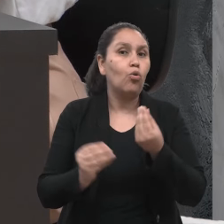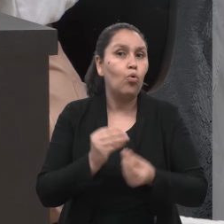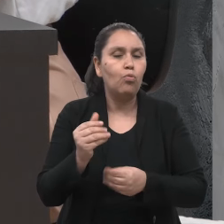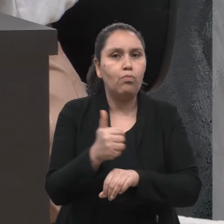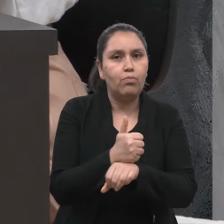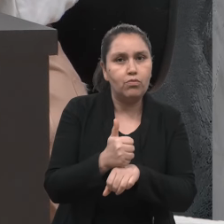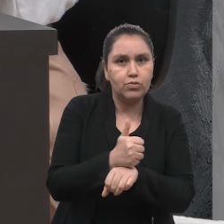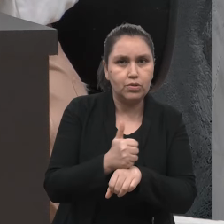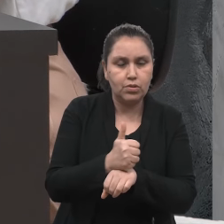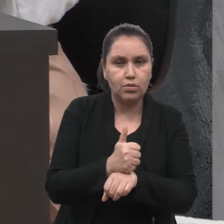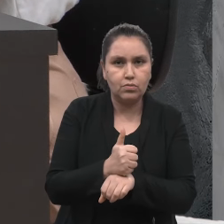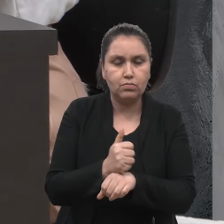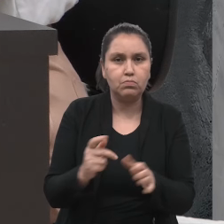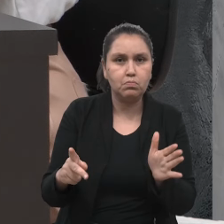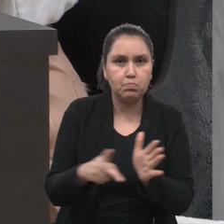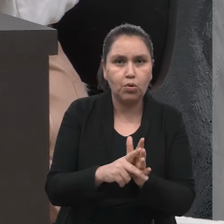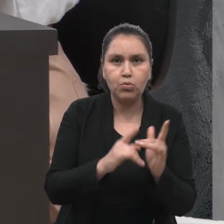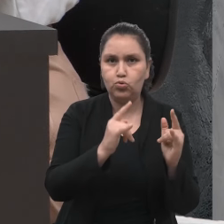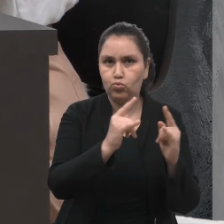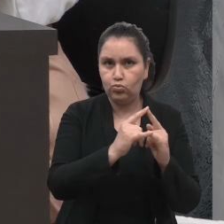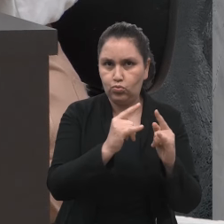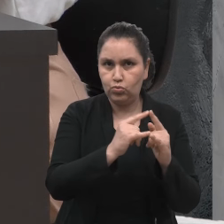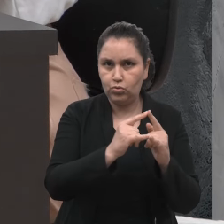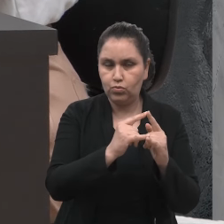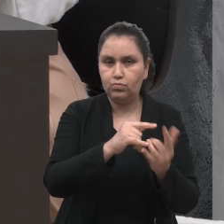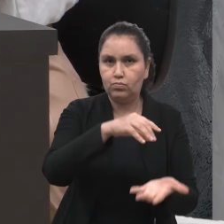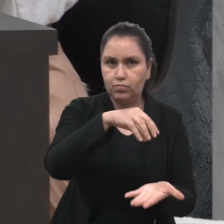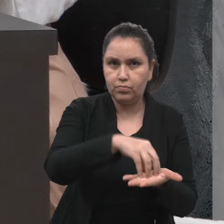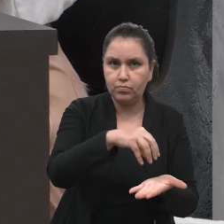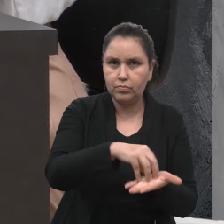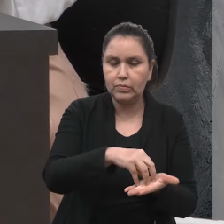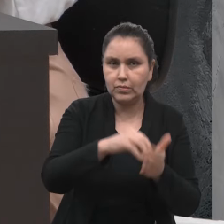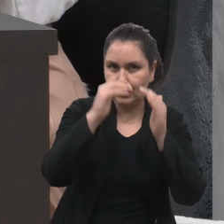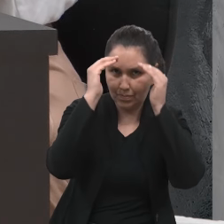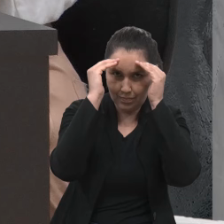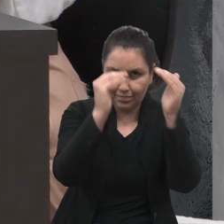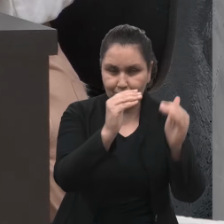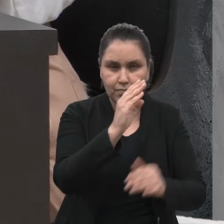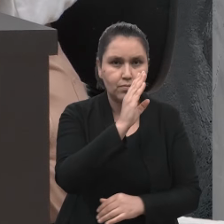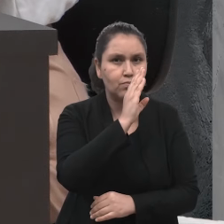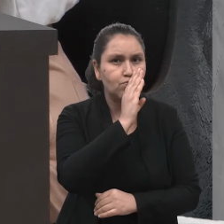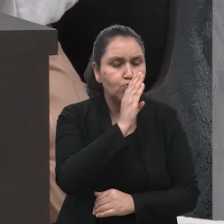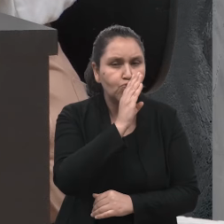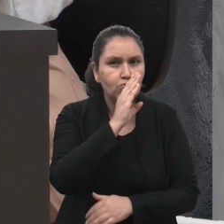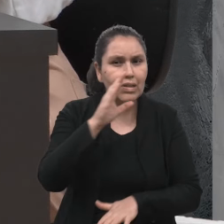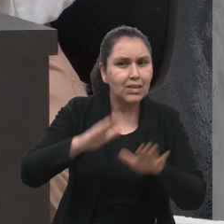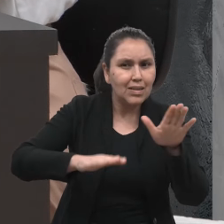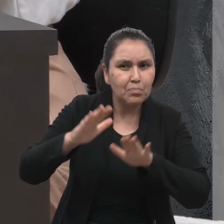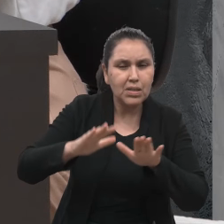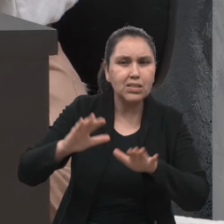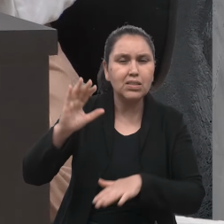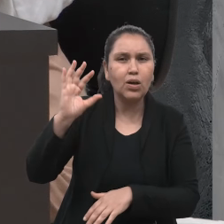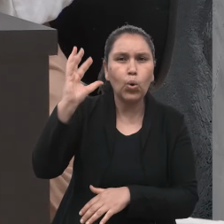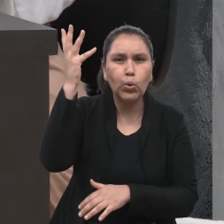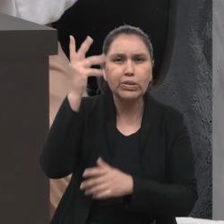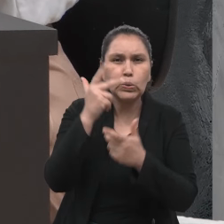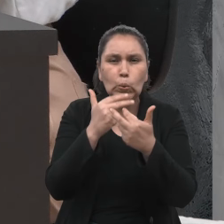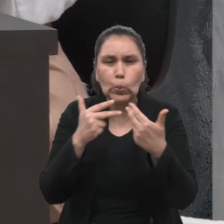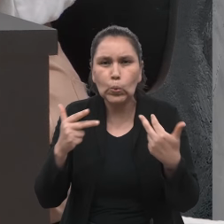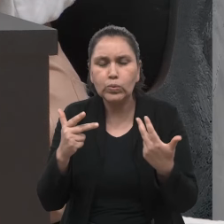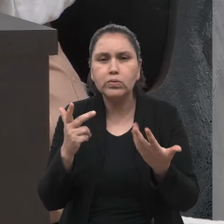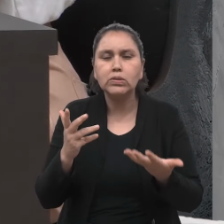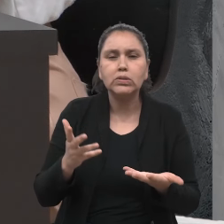profissional da rede, ele precisa respeitar aquele silêncio da mulher? Ela talvez vai te dizer, não,